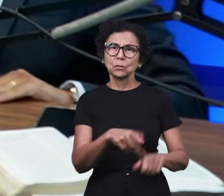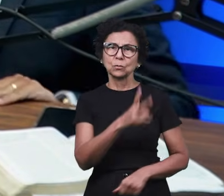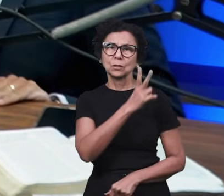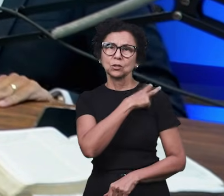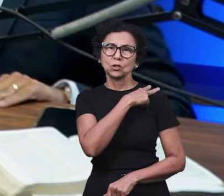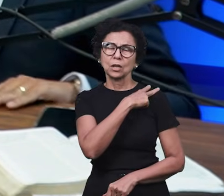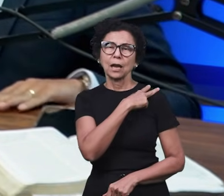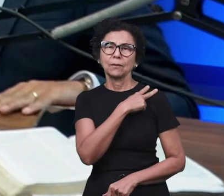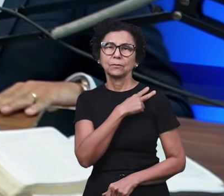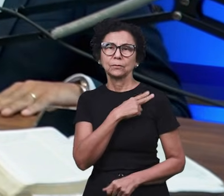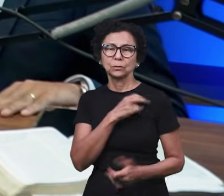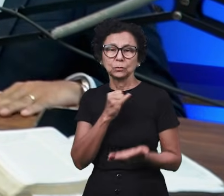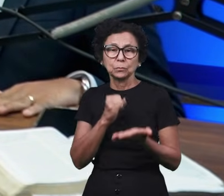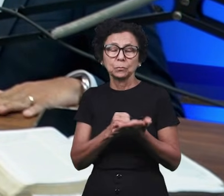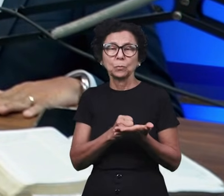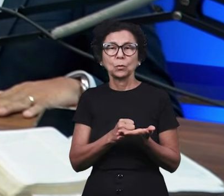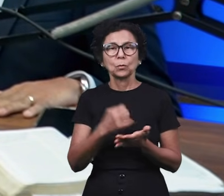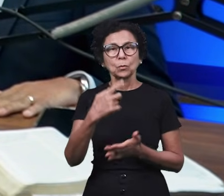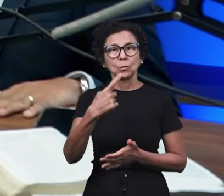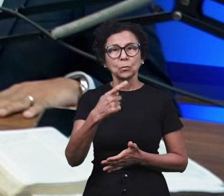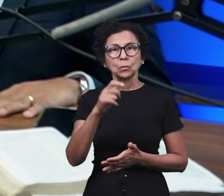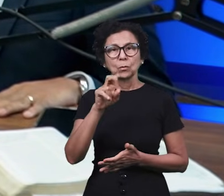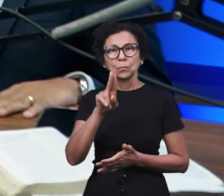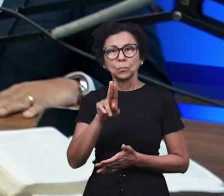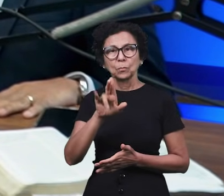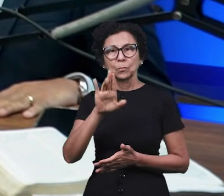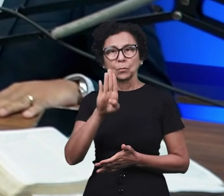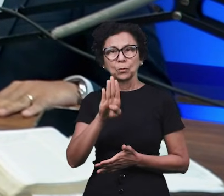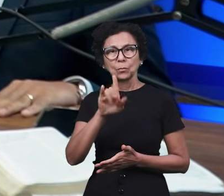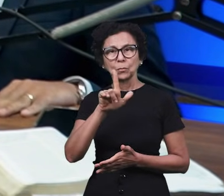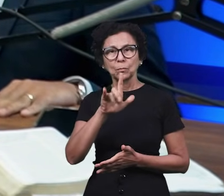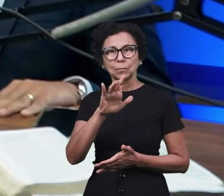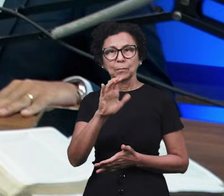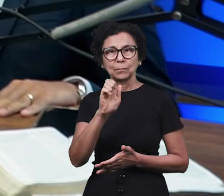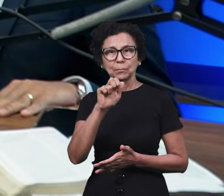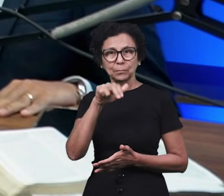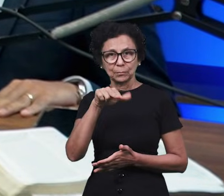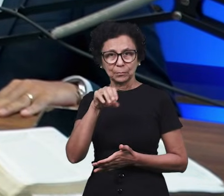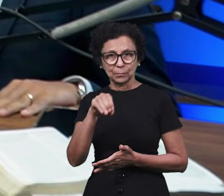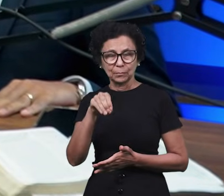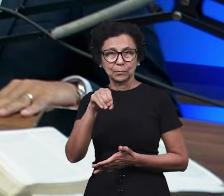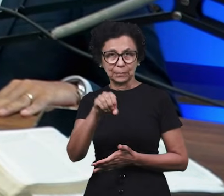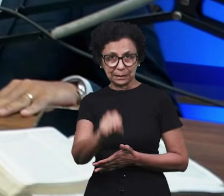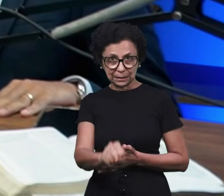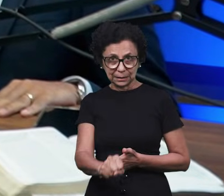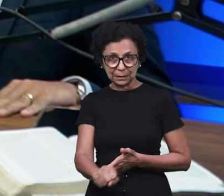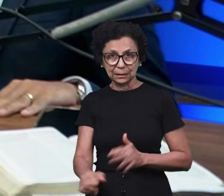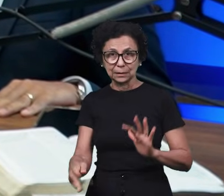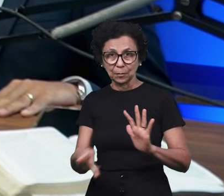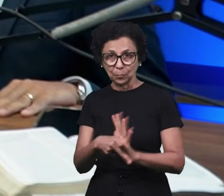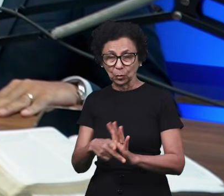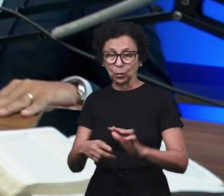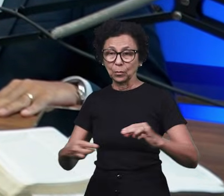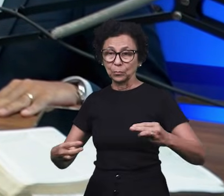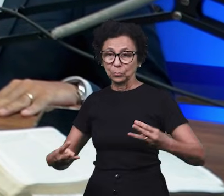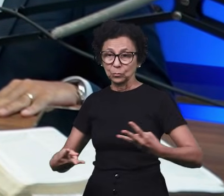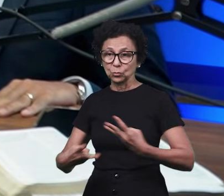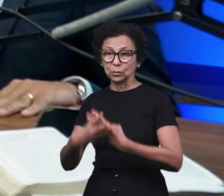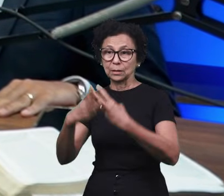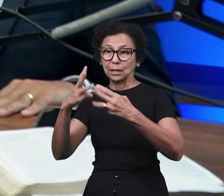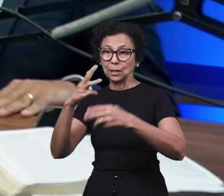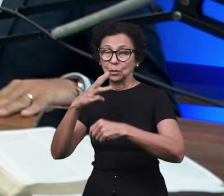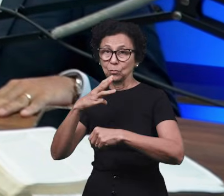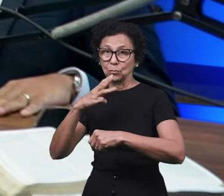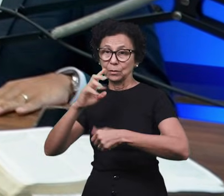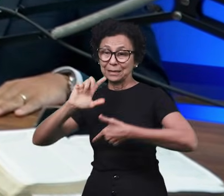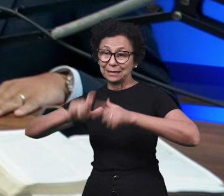né? Os publicanos, eles eram homens judeus, ou seja, eles eram homens do povo de Israel, mas que